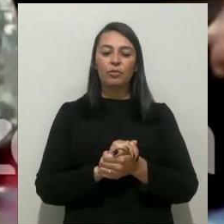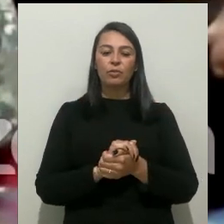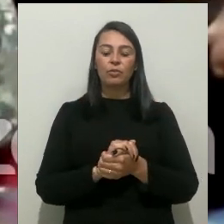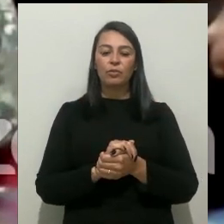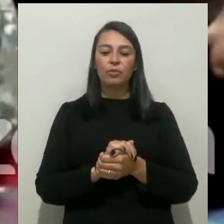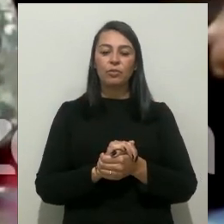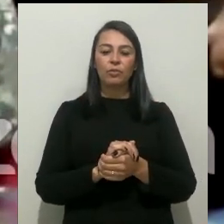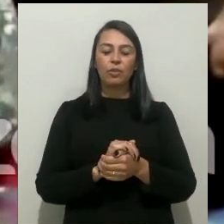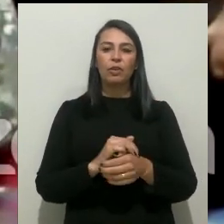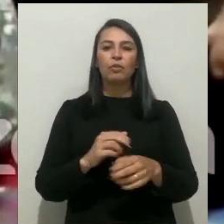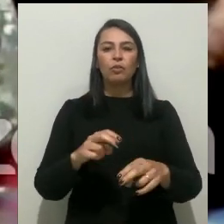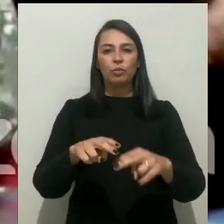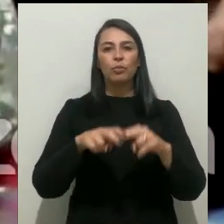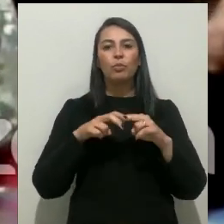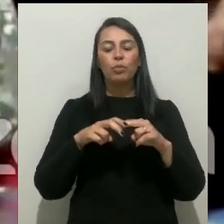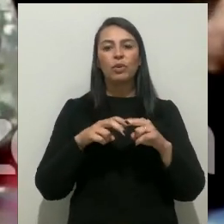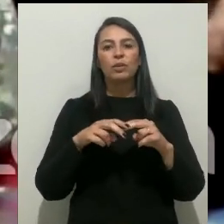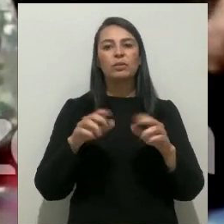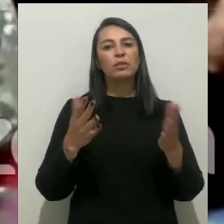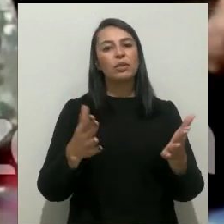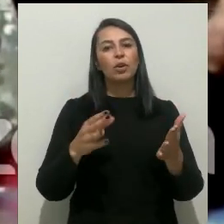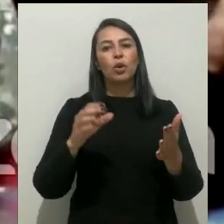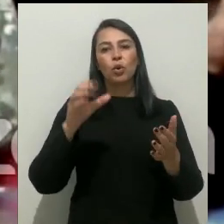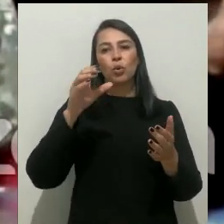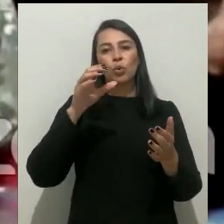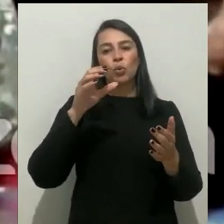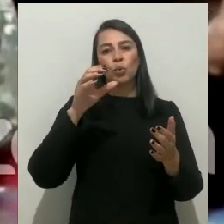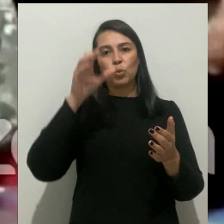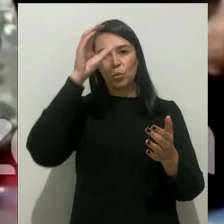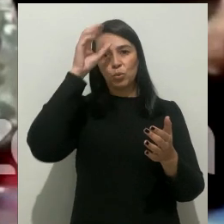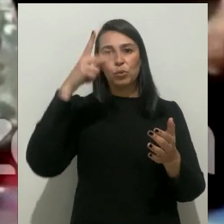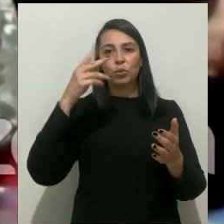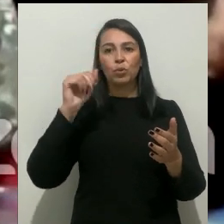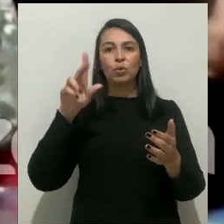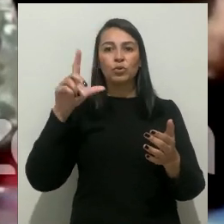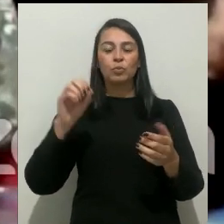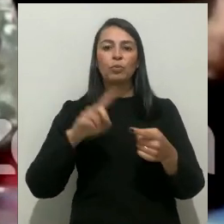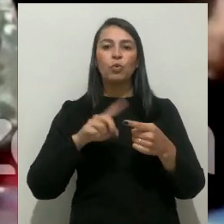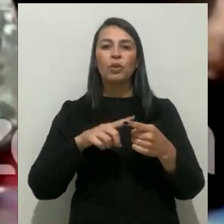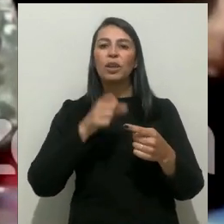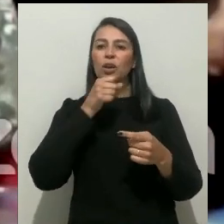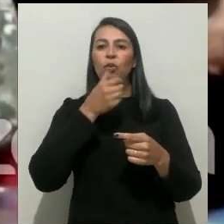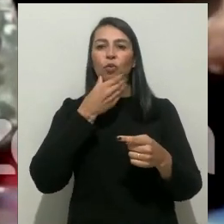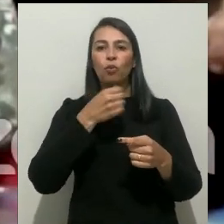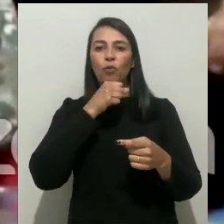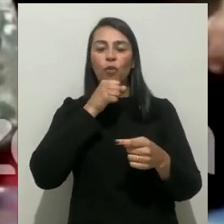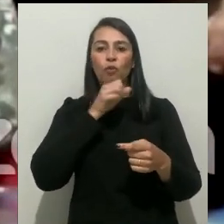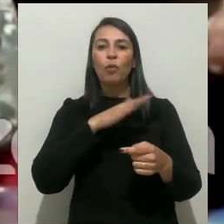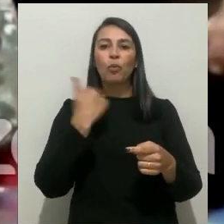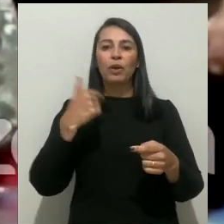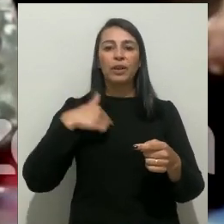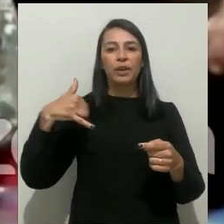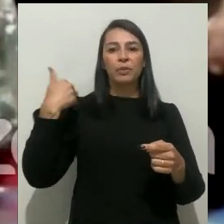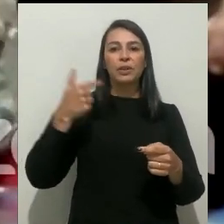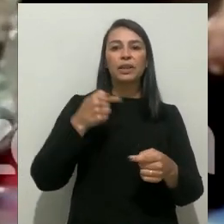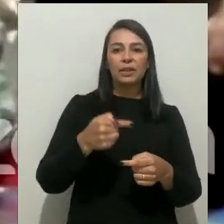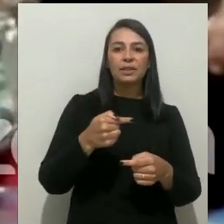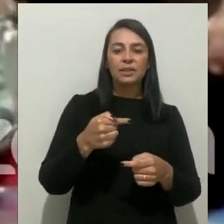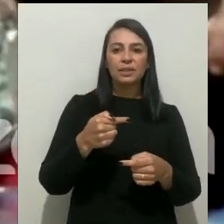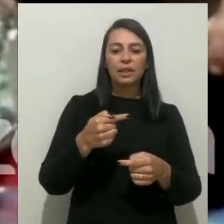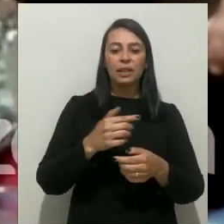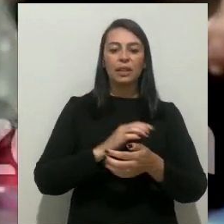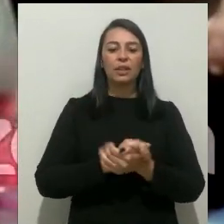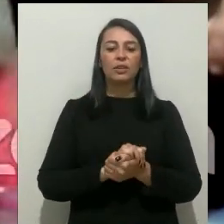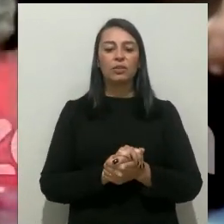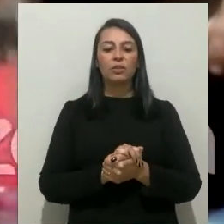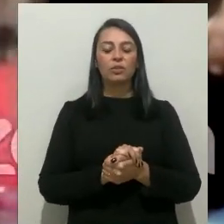completamente, apesar do tio Paulo, né? Eu acho que o tio Paulo foi o grande, porque meu avô morreu quando eu tinha 7 anos, o que acompanhou o pai, eles